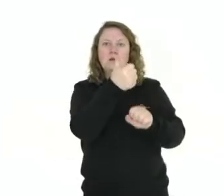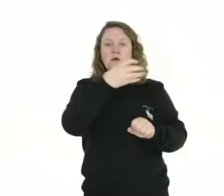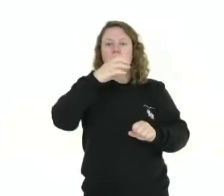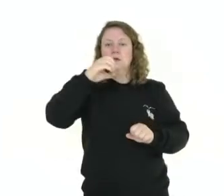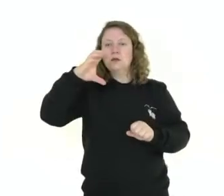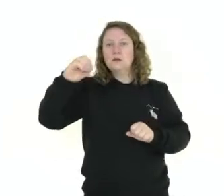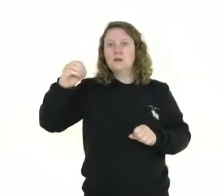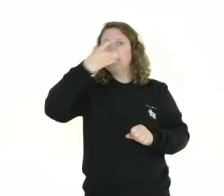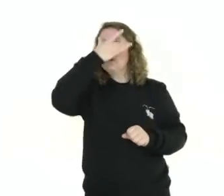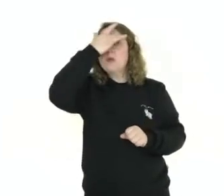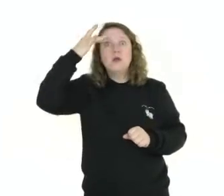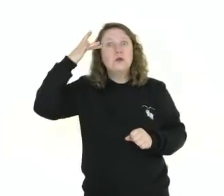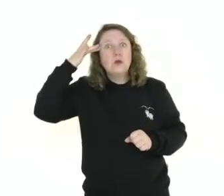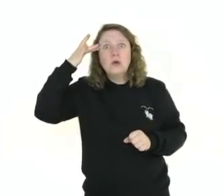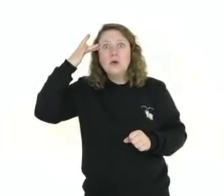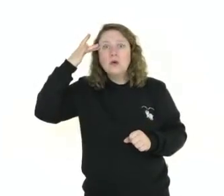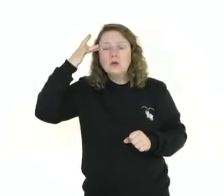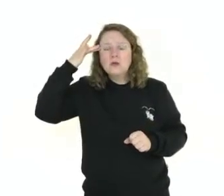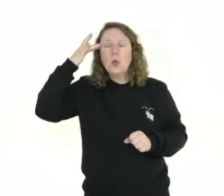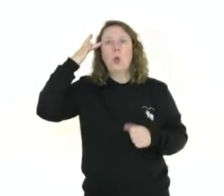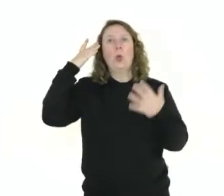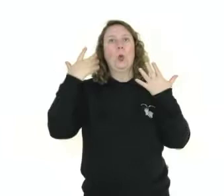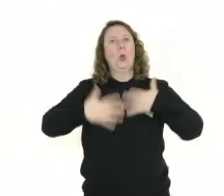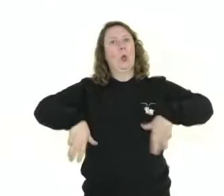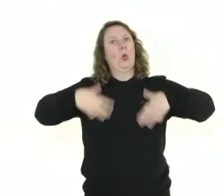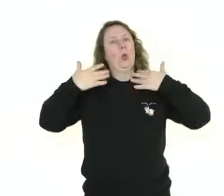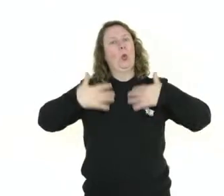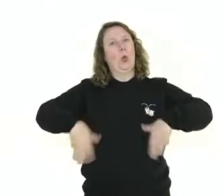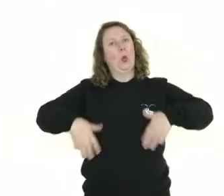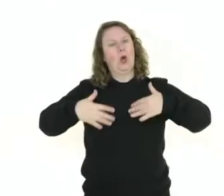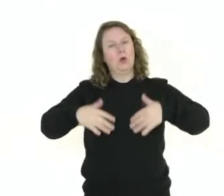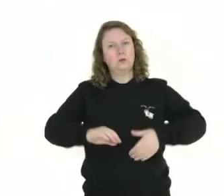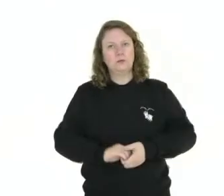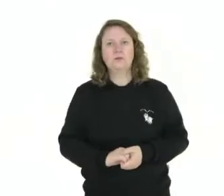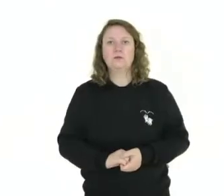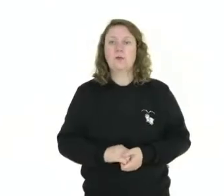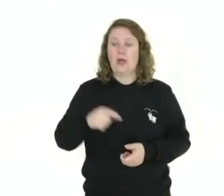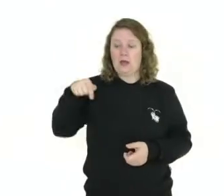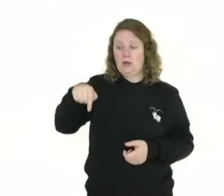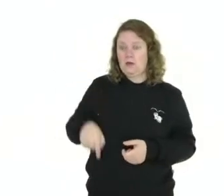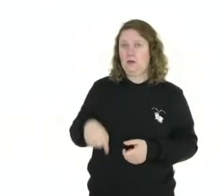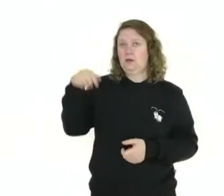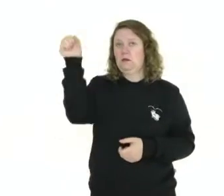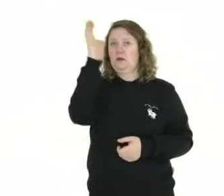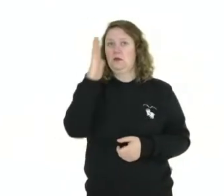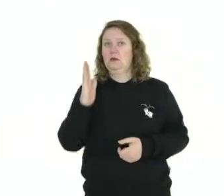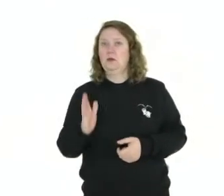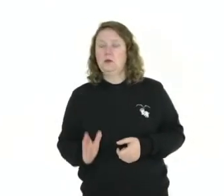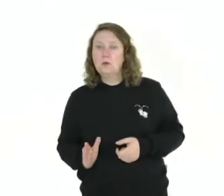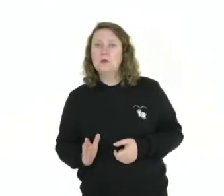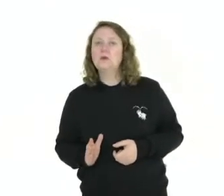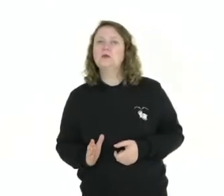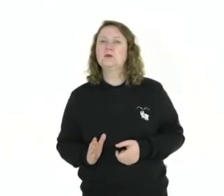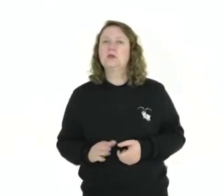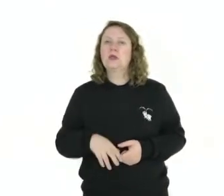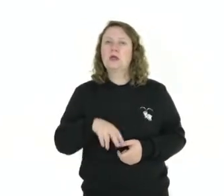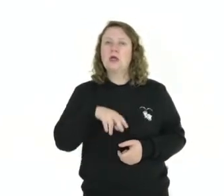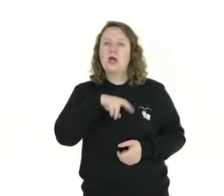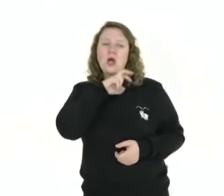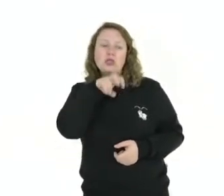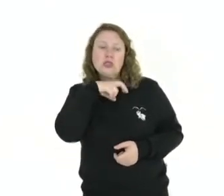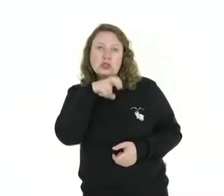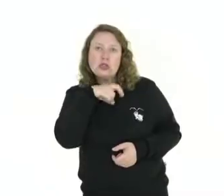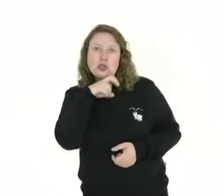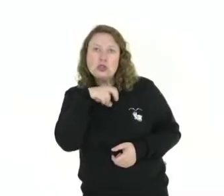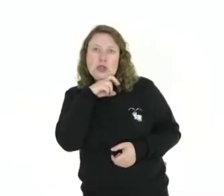250 mil camundongos. Olha a potência, gente. Em nosso país, né, no Brasil, o ranking das peçonhentas é liderada